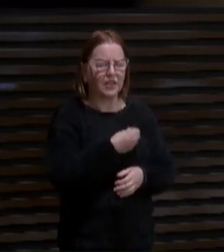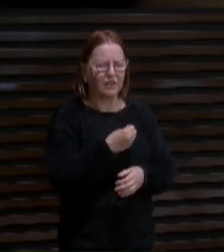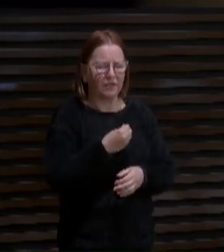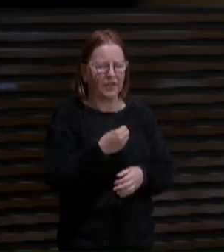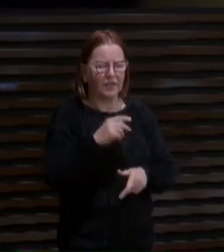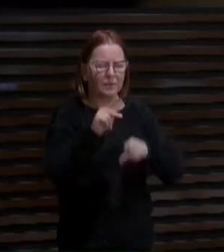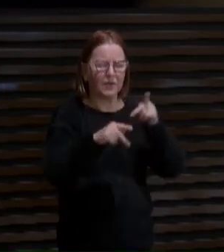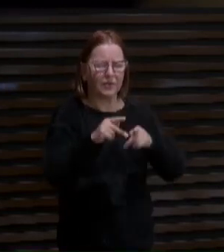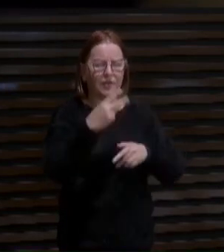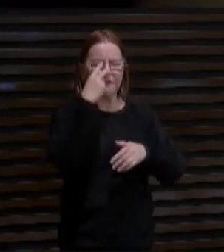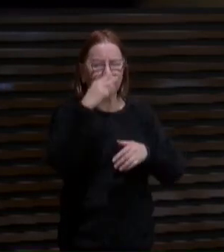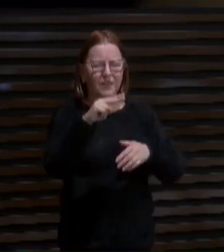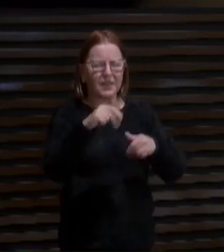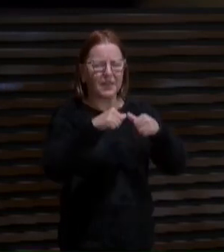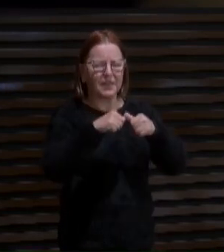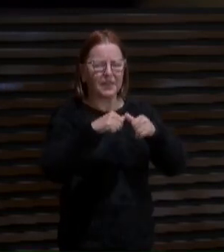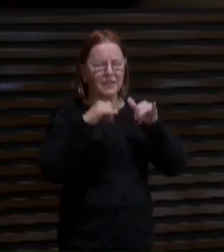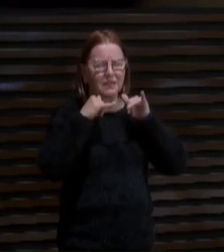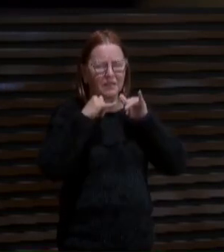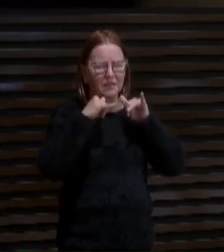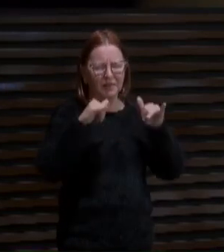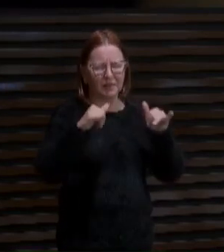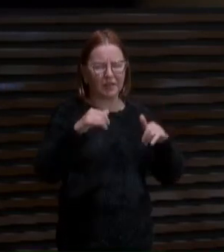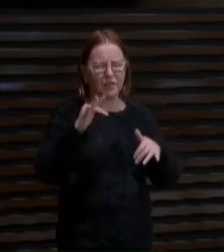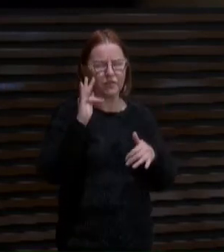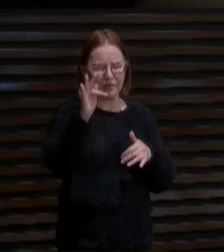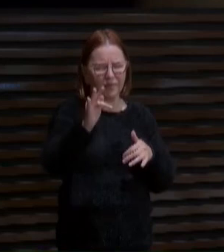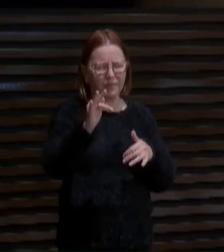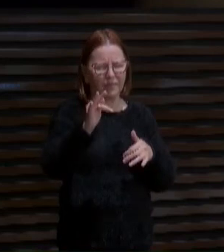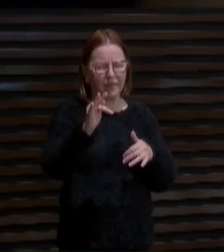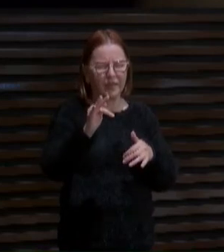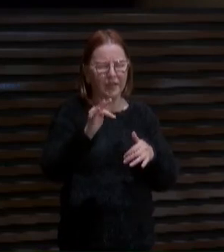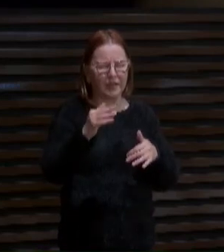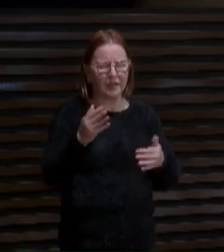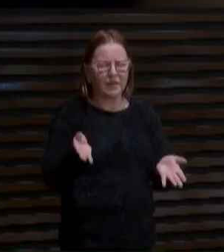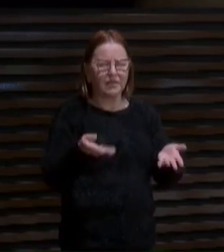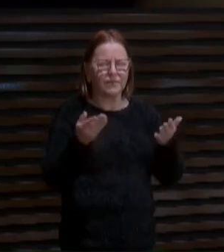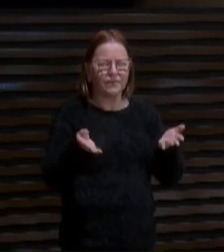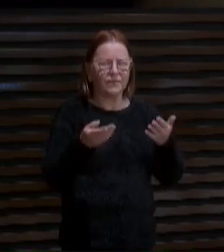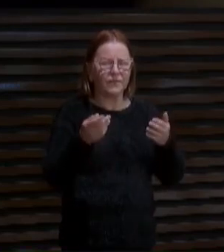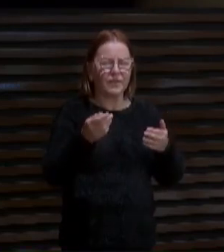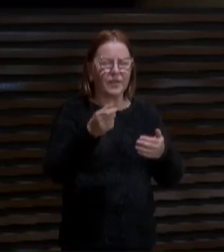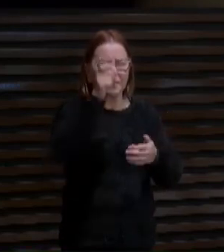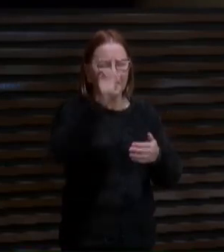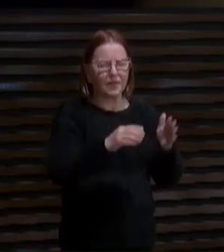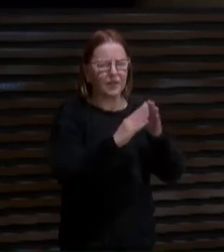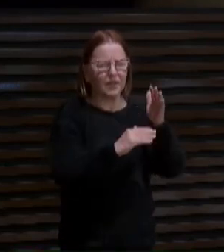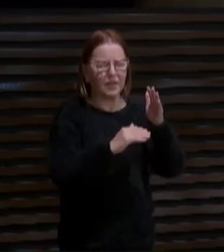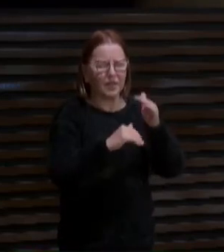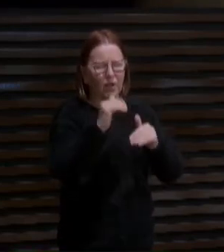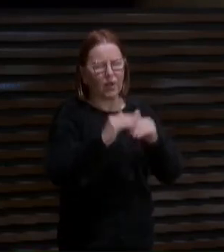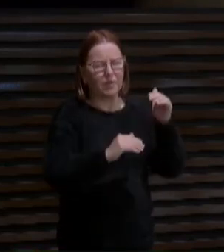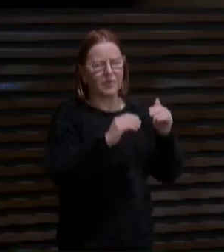propósito a glorificação do teu nome a exaltação da pessoa e obra de Cristo Jesus é no nome dele